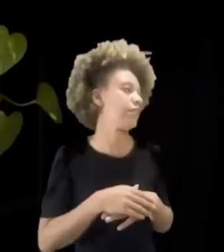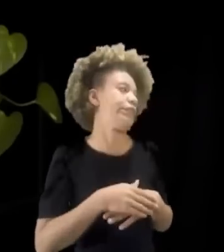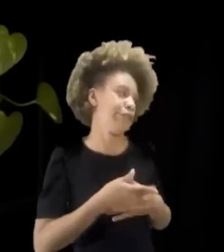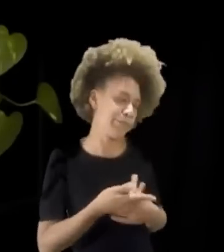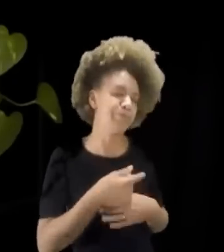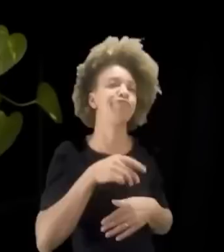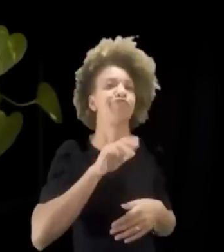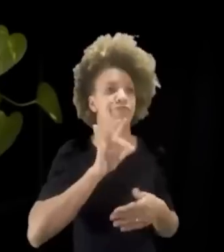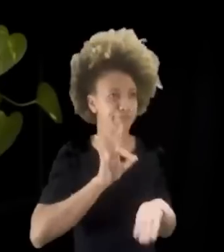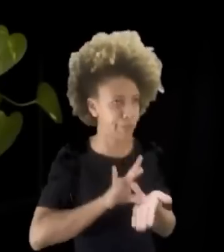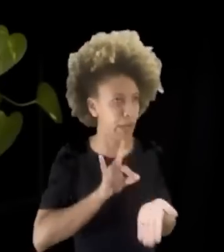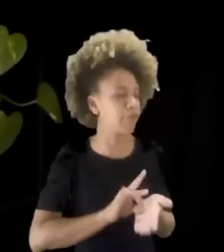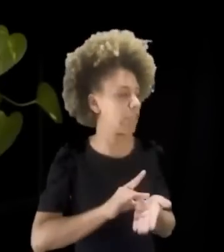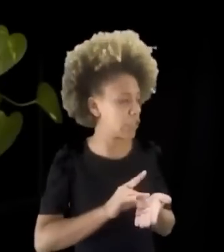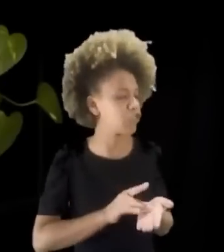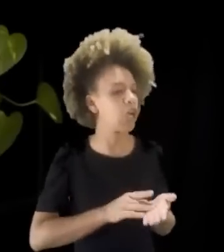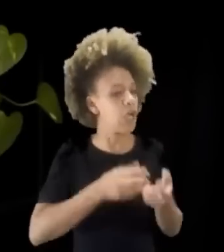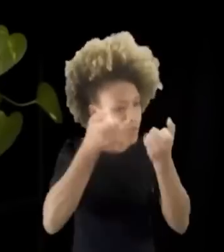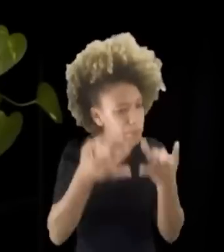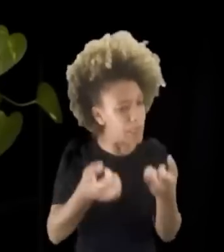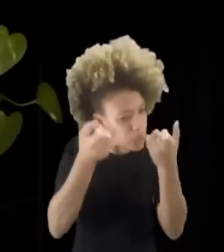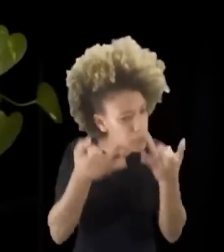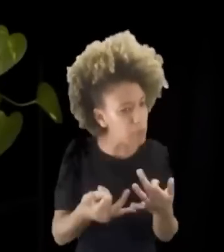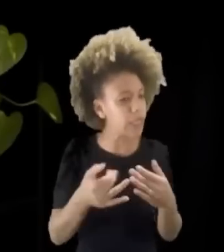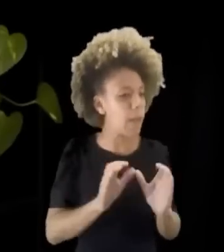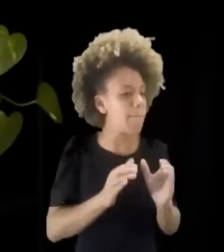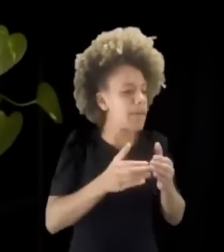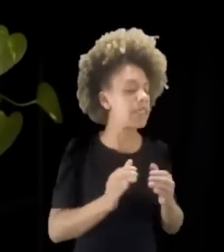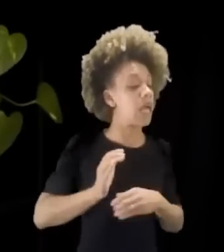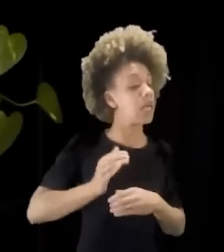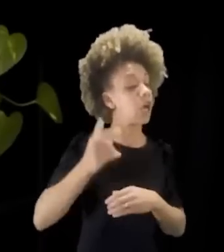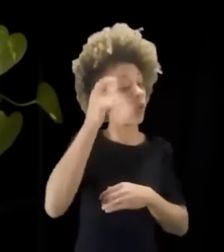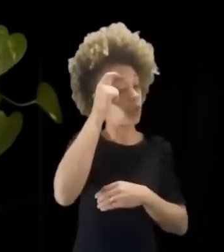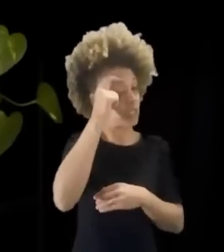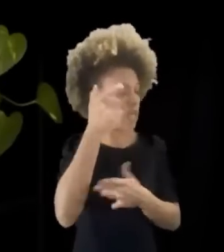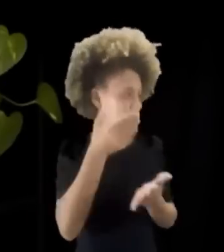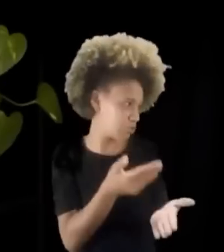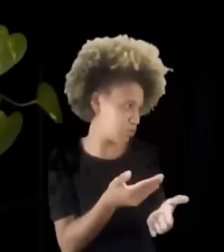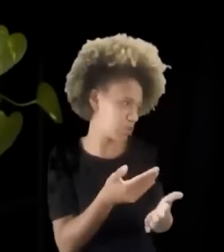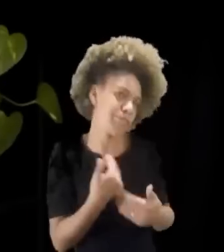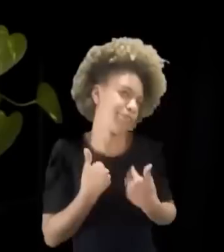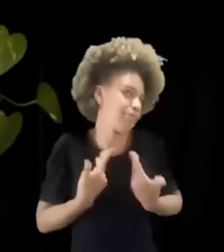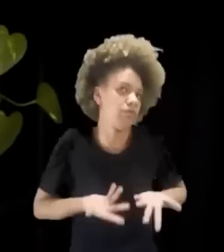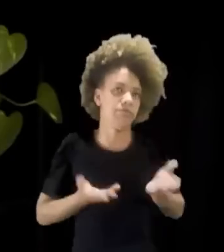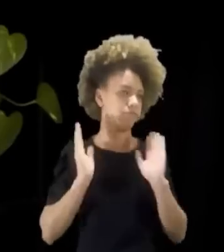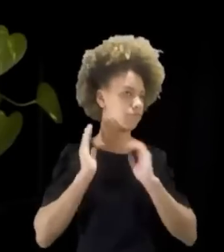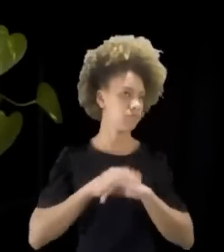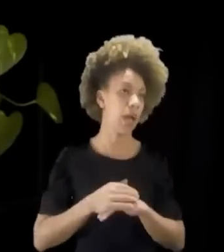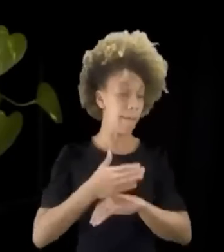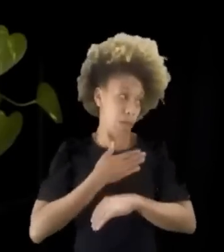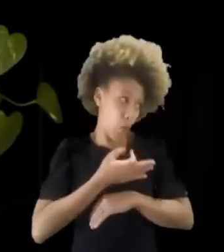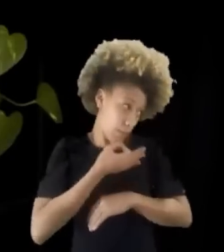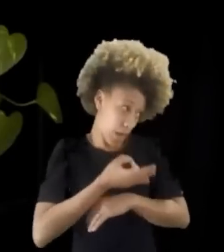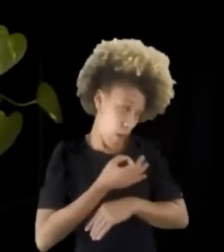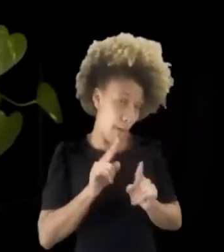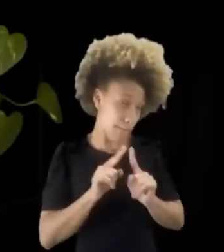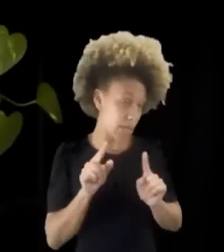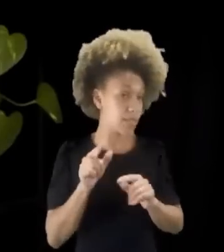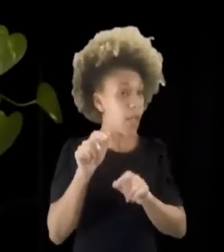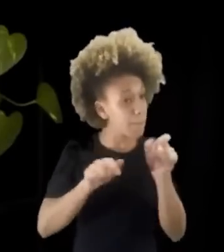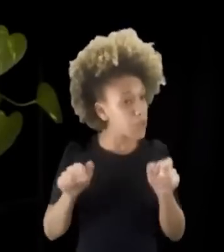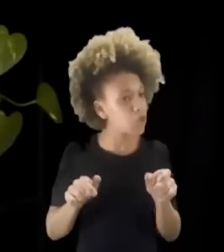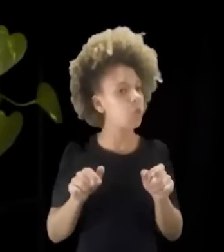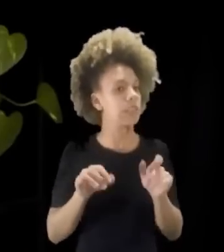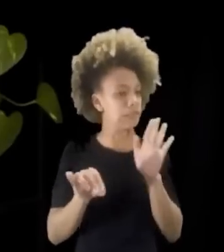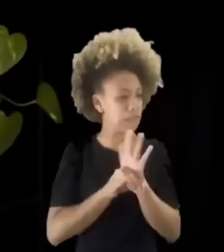bato muito nessa hipocrisia dessa dessa classe rica consciência assim que fica tipo quem sou eu mas eu tô falando a minha opinião que é uma galera